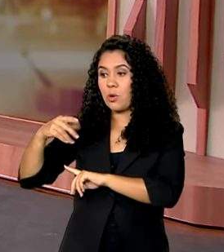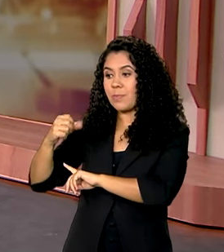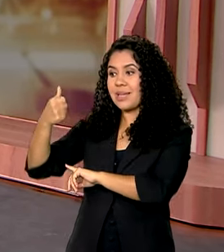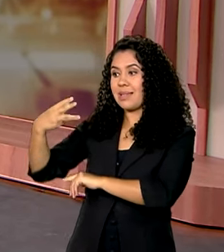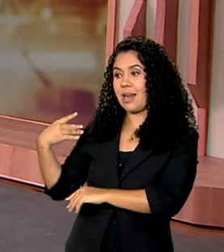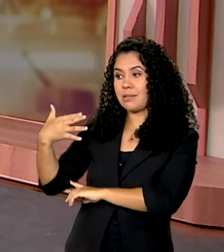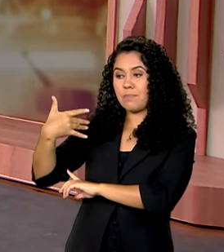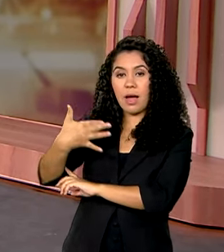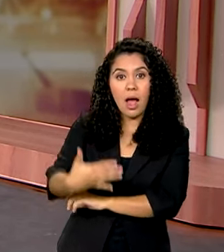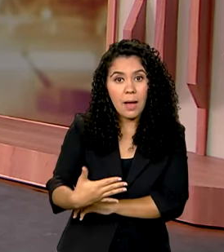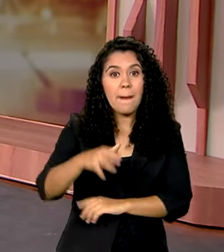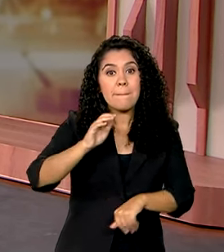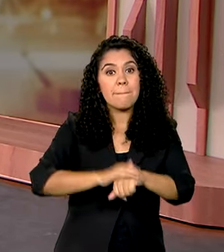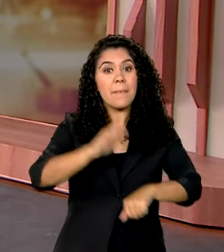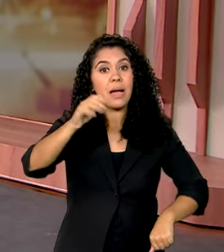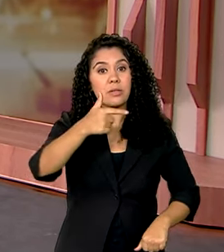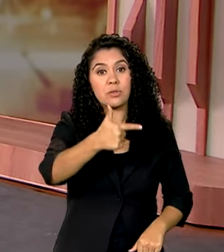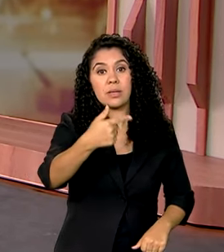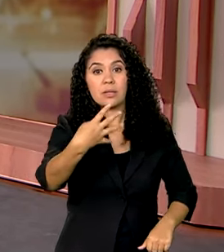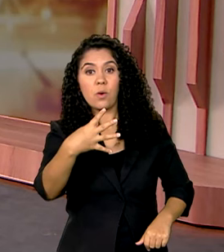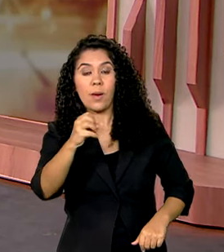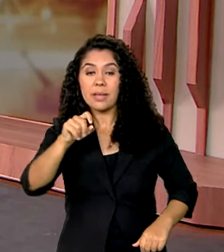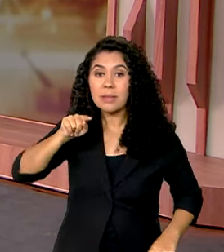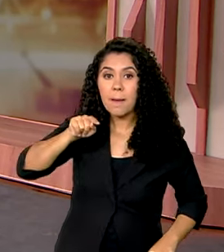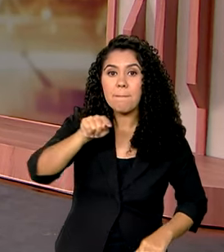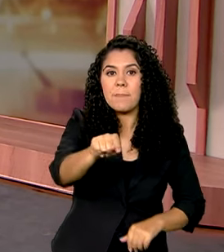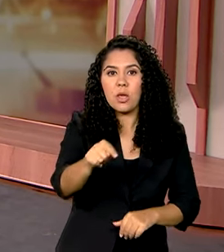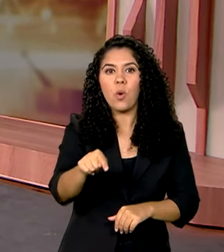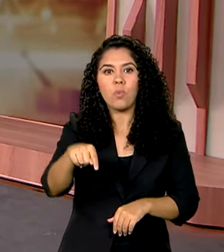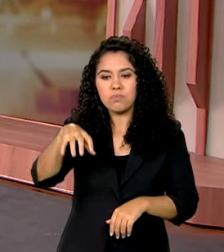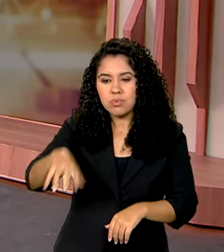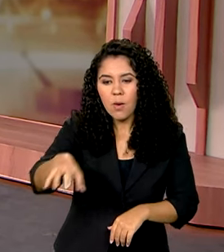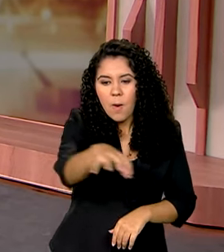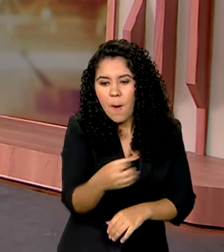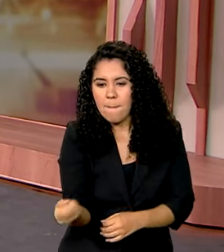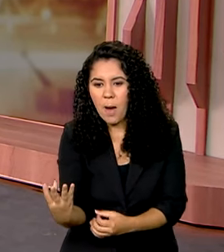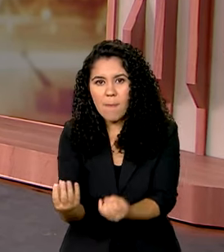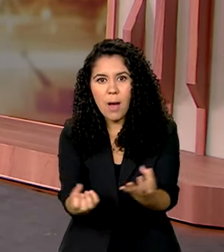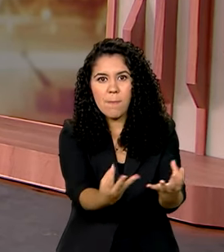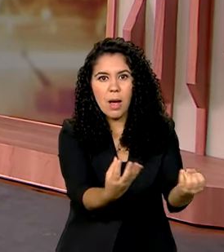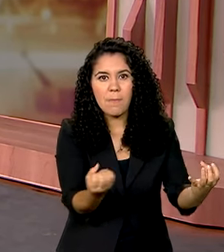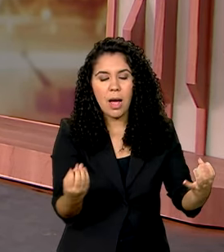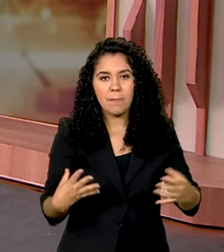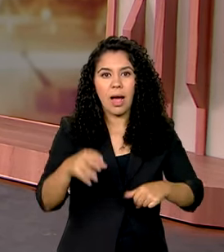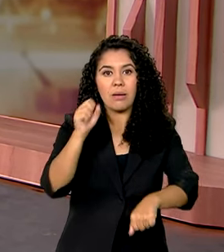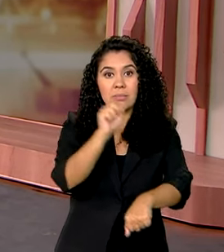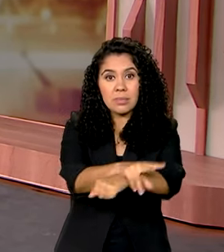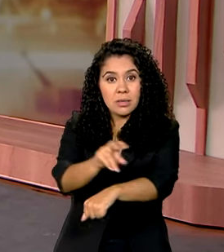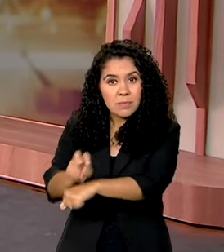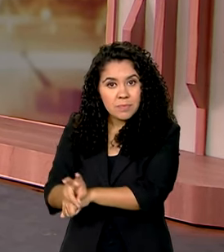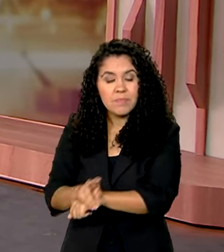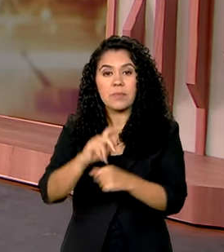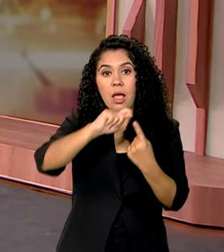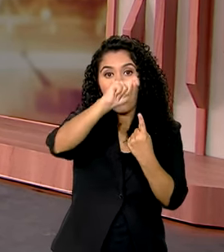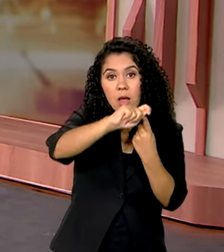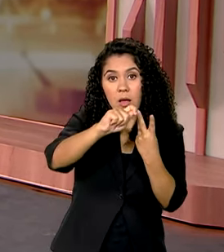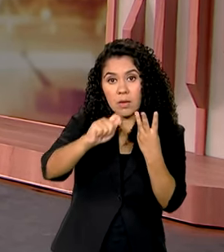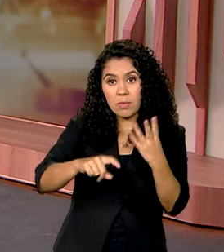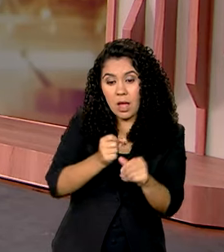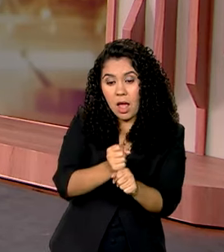de 240 mil novos postos de trabalho foram criados. Já nos primeiros 4 meses do